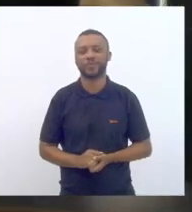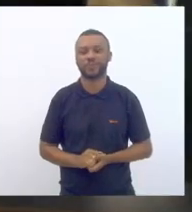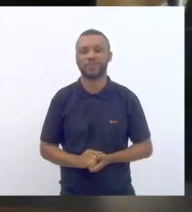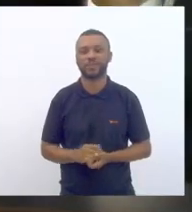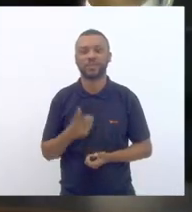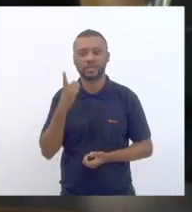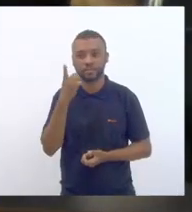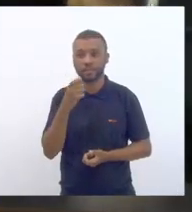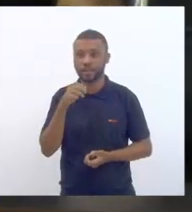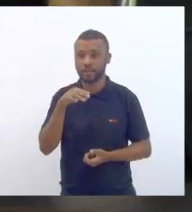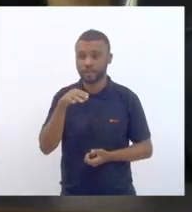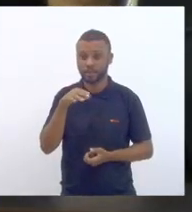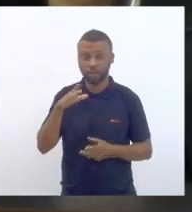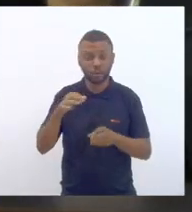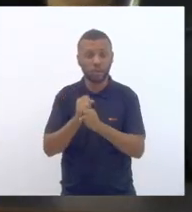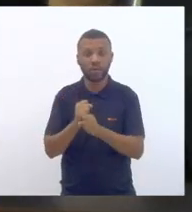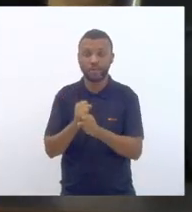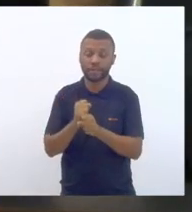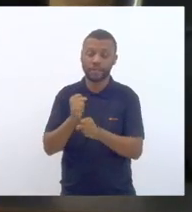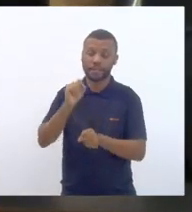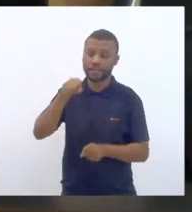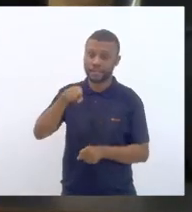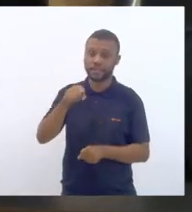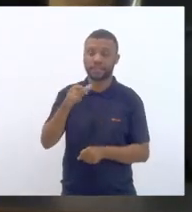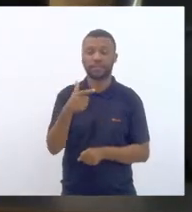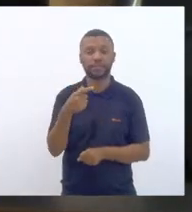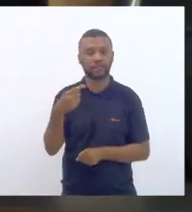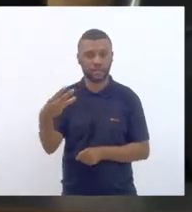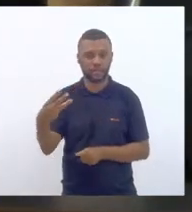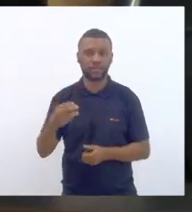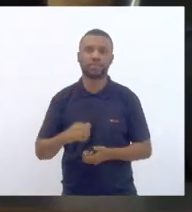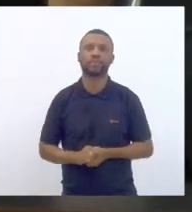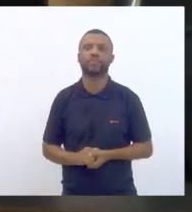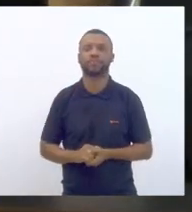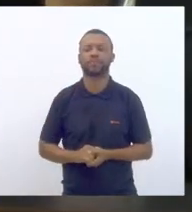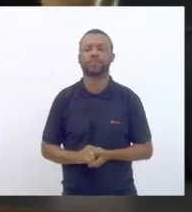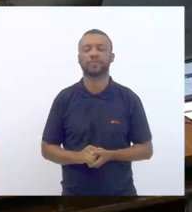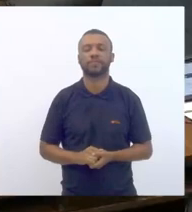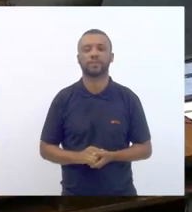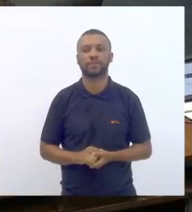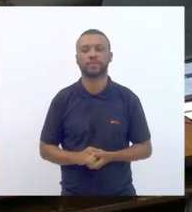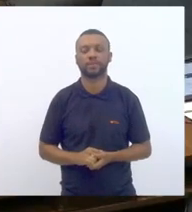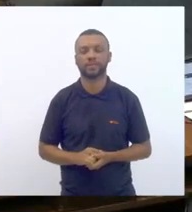Deputado Marcos Abraão votou sim, 23. Fine. Thank you very much.